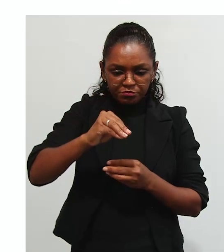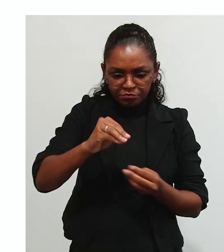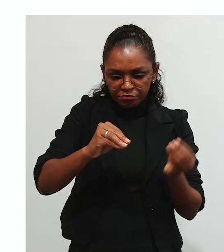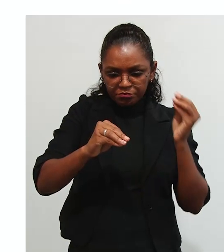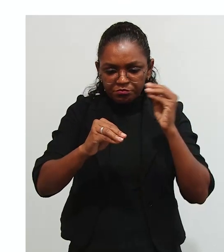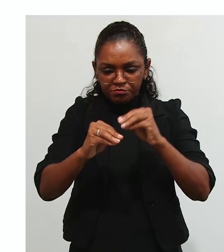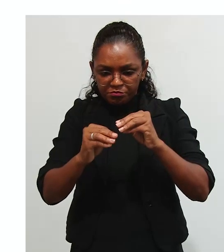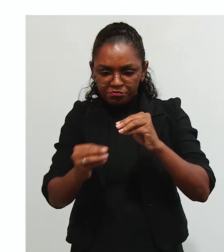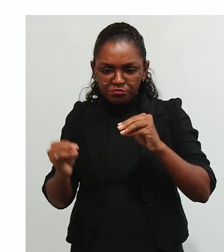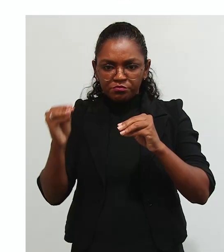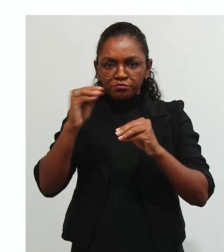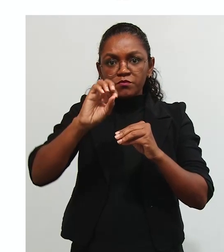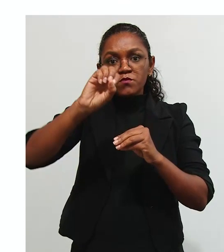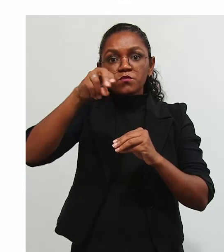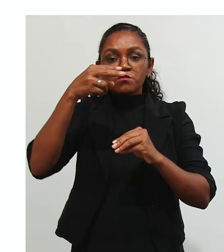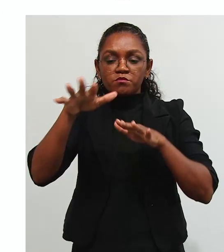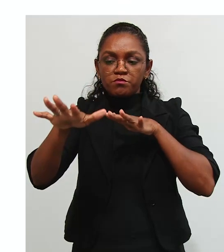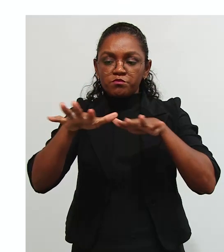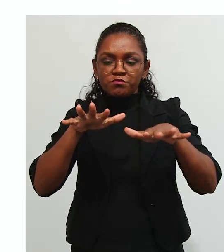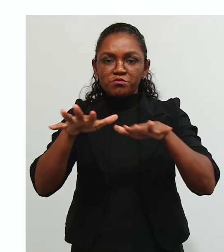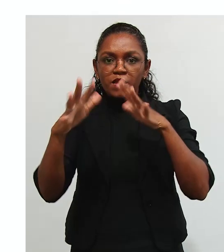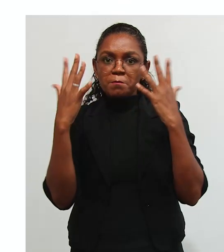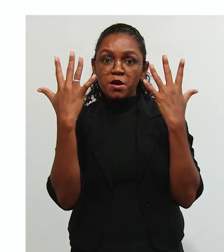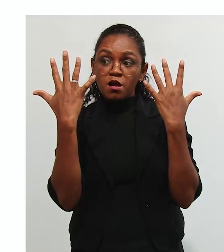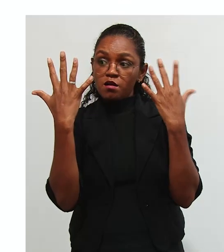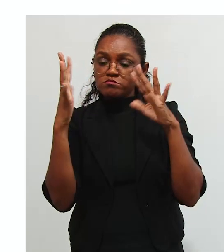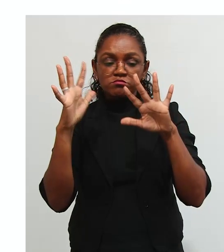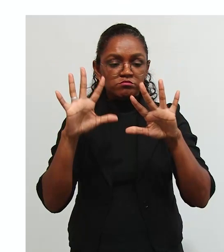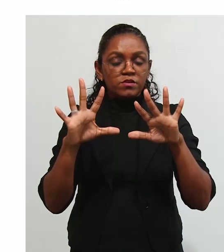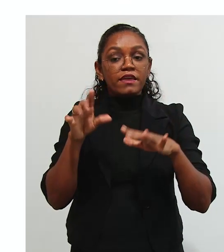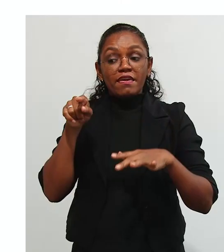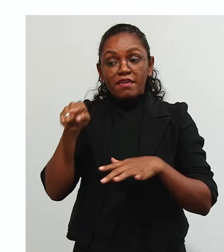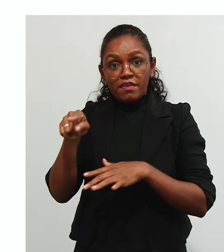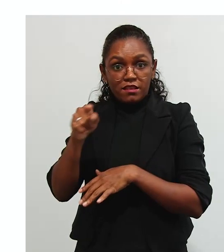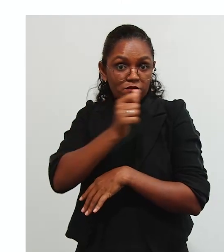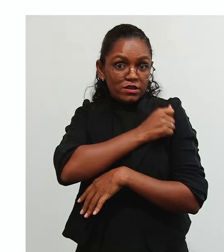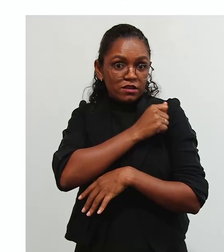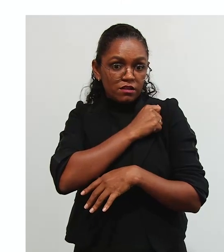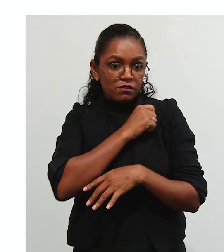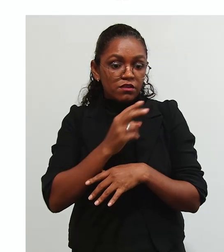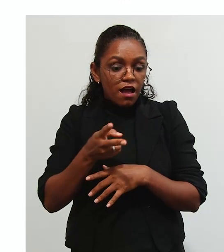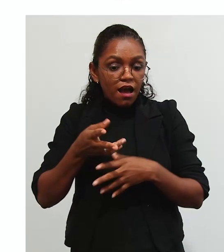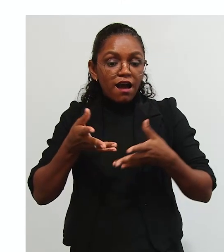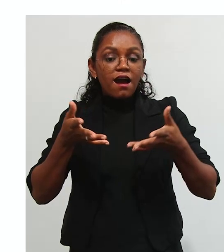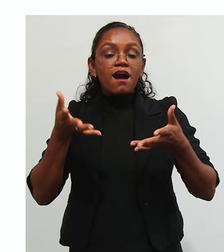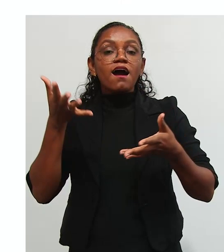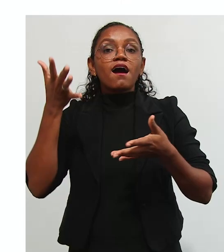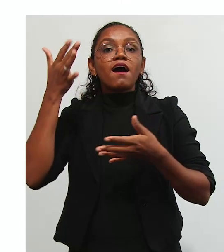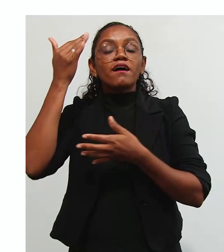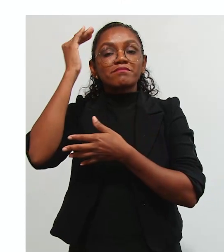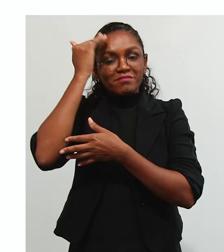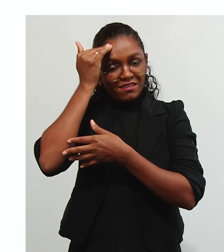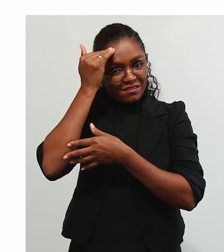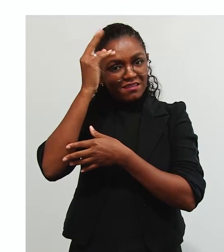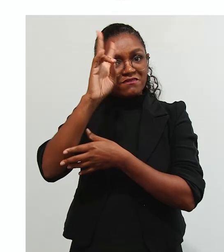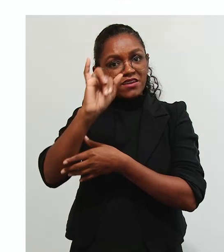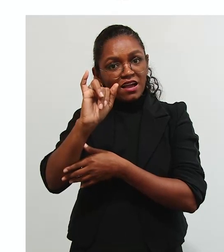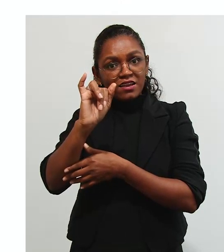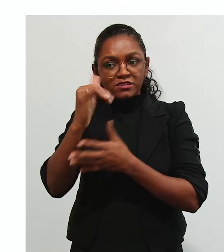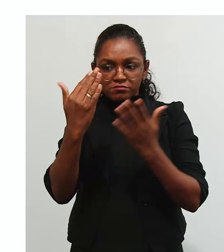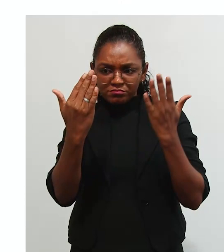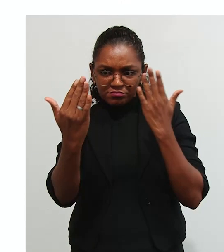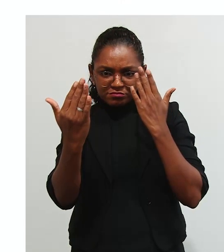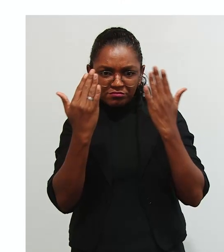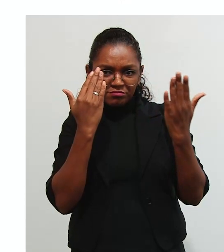bloco, a fazer movimentos com as mãos, o aluno entende, começa a entender a